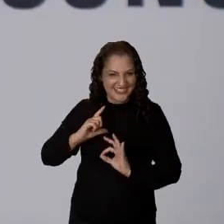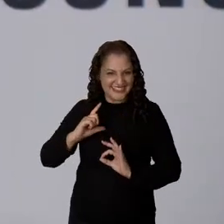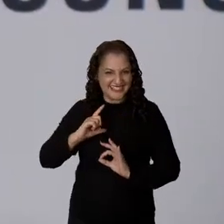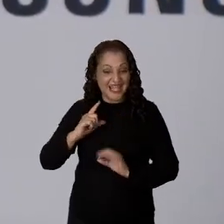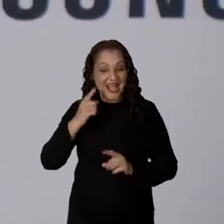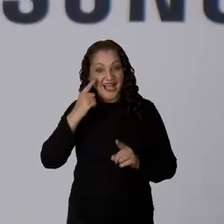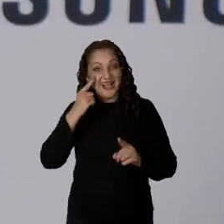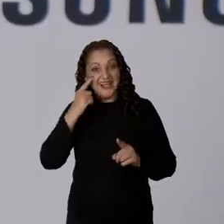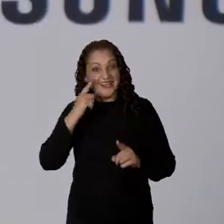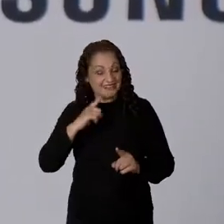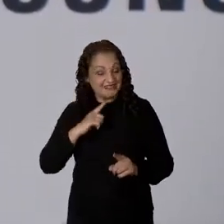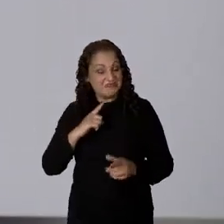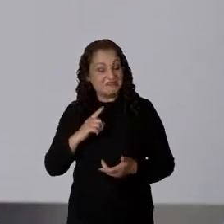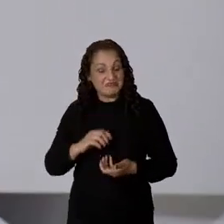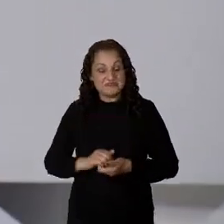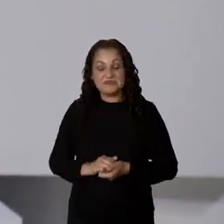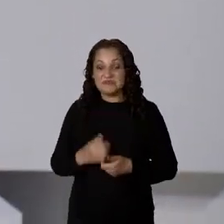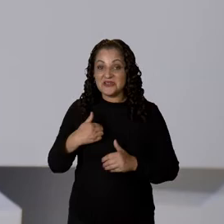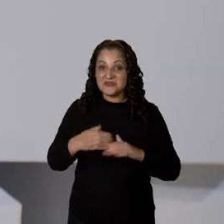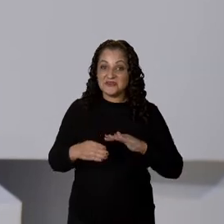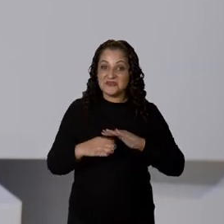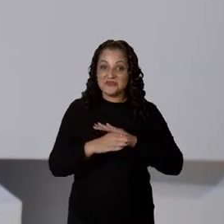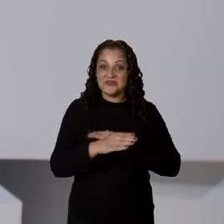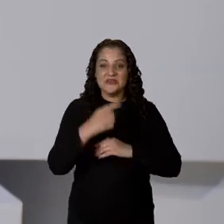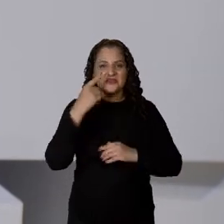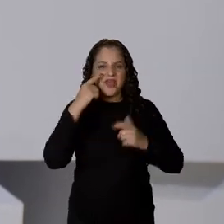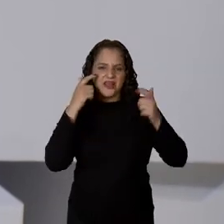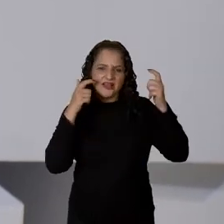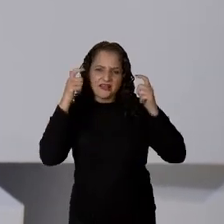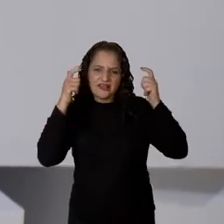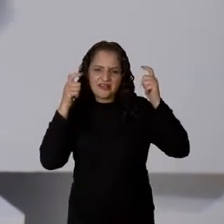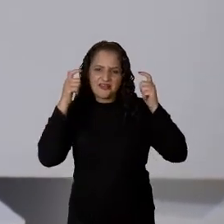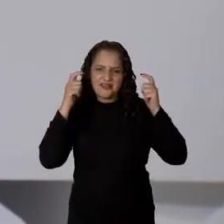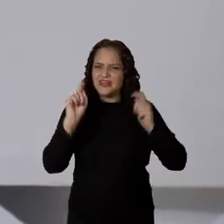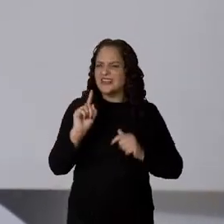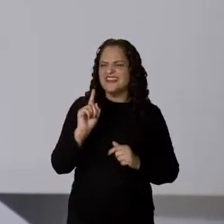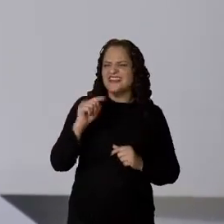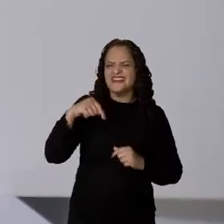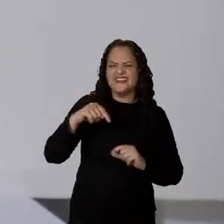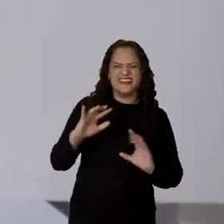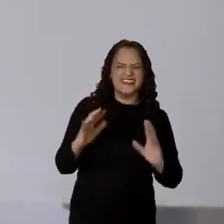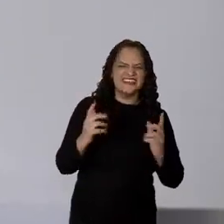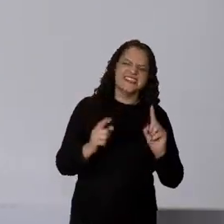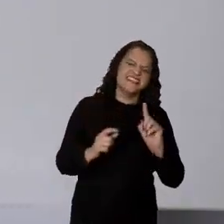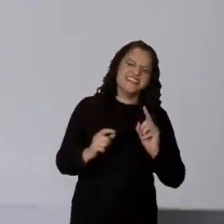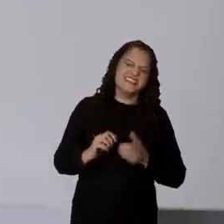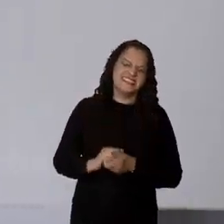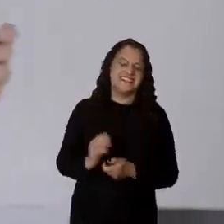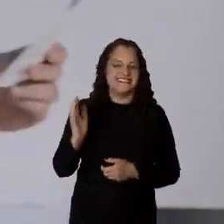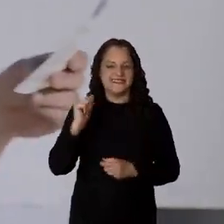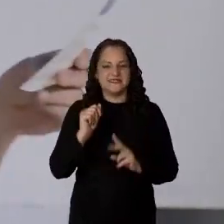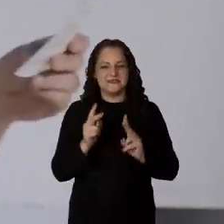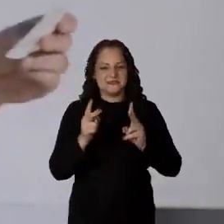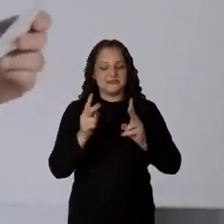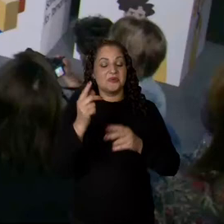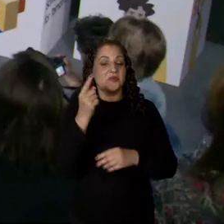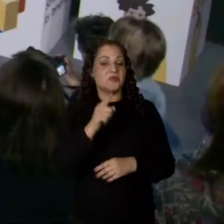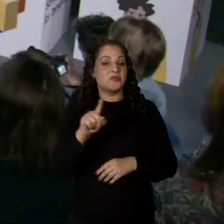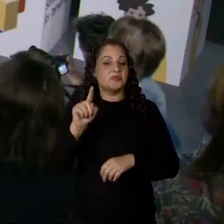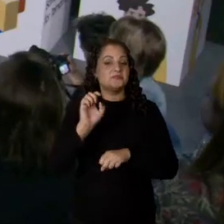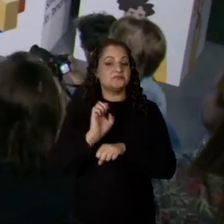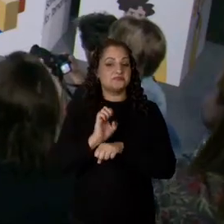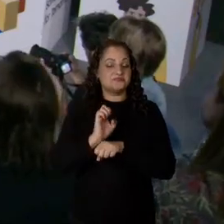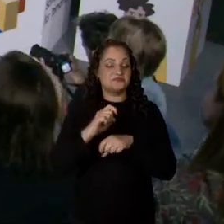Olá. Eu, a hora que eu entrei, eu pensei que era argentino, mas não, argentino hoje não ia estar na festa aqui. Vamos pra frente. E o último estado